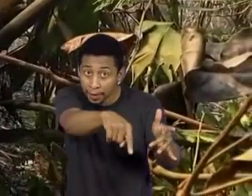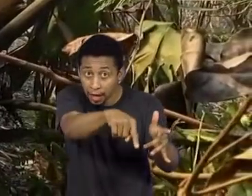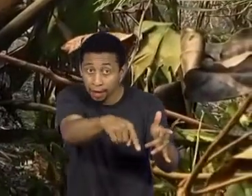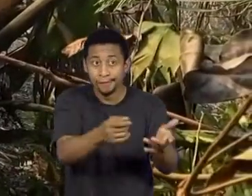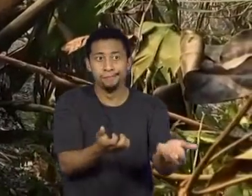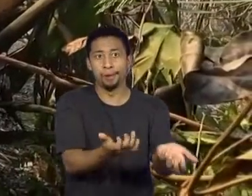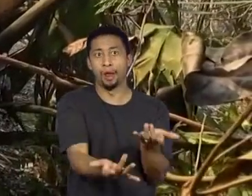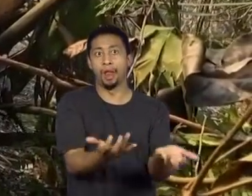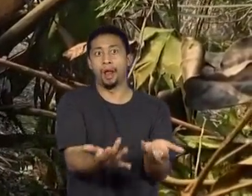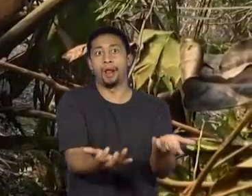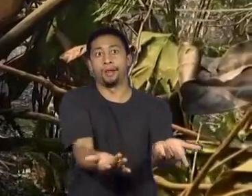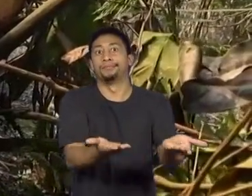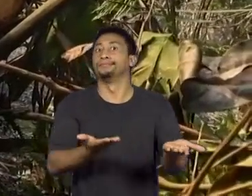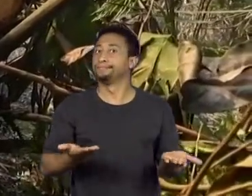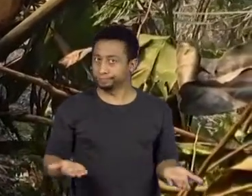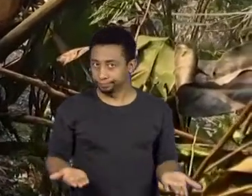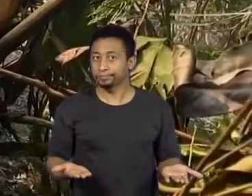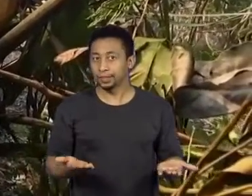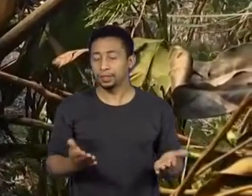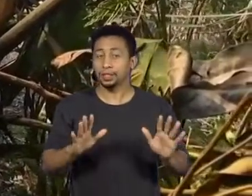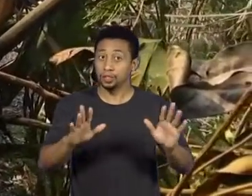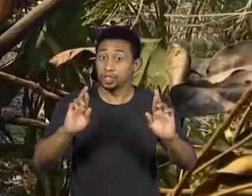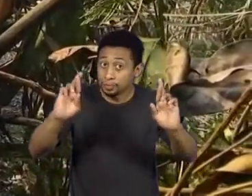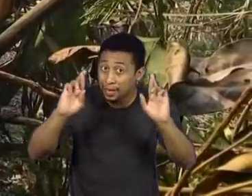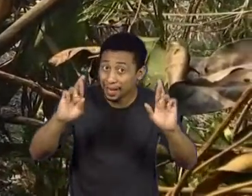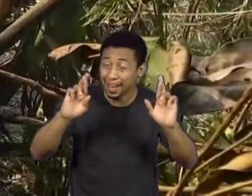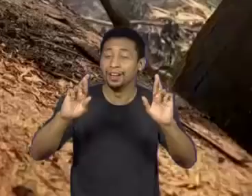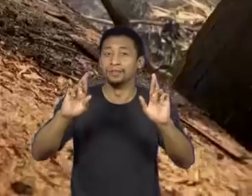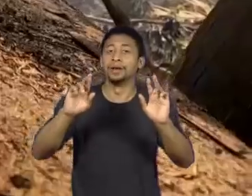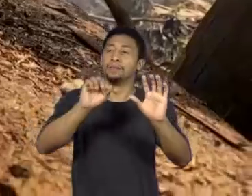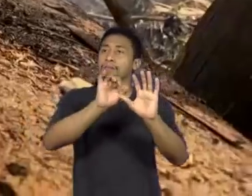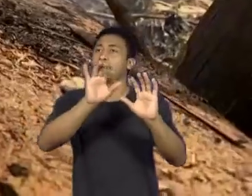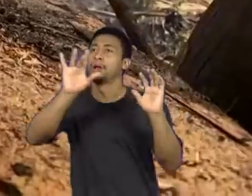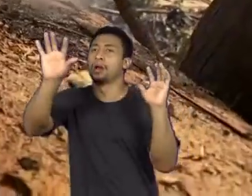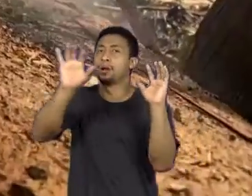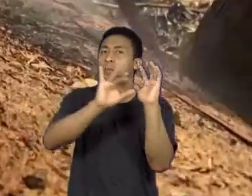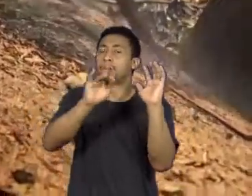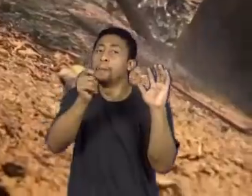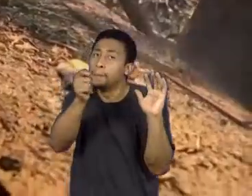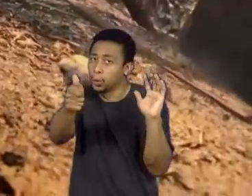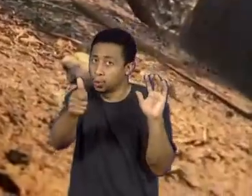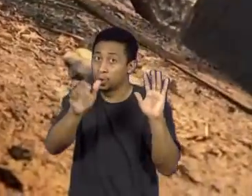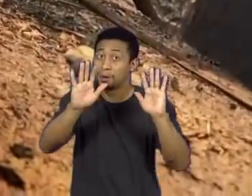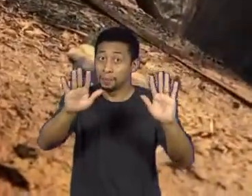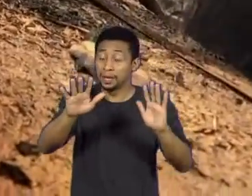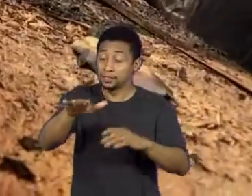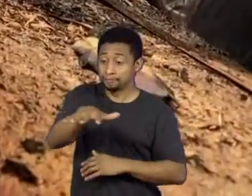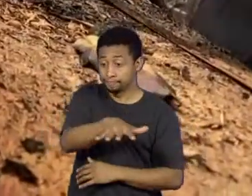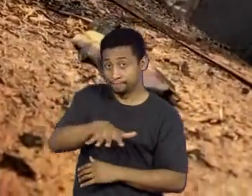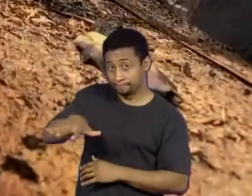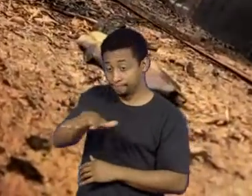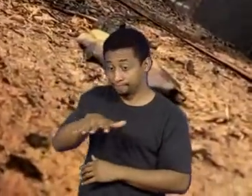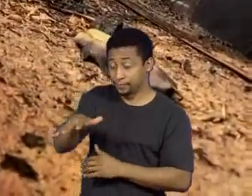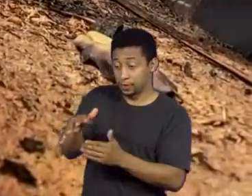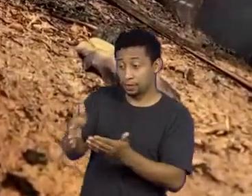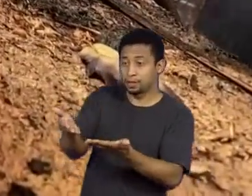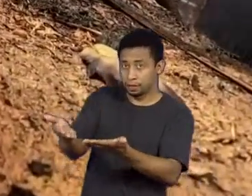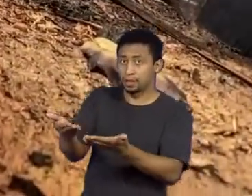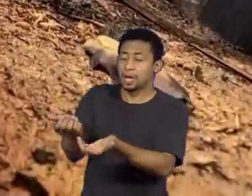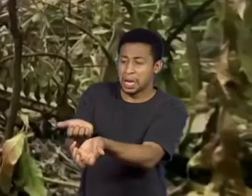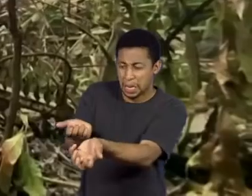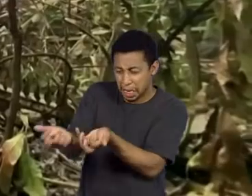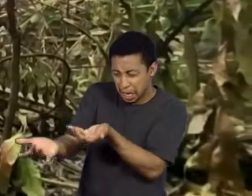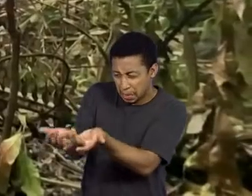queima. Então, se esperava uma emissão X. Mas o que nós estamos vendo é que aquela parte ao lado, tanto